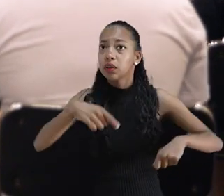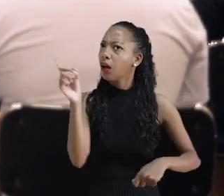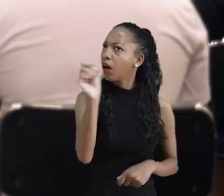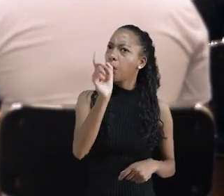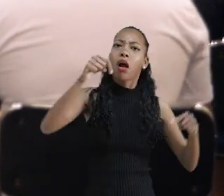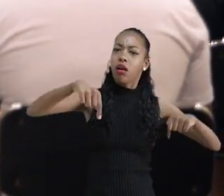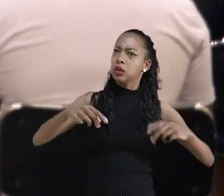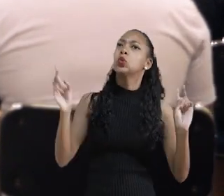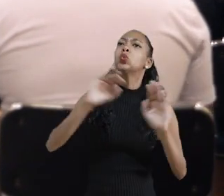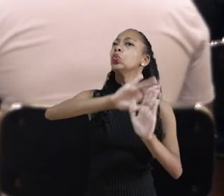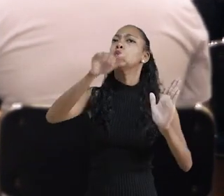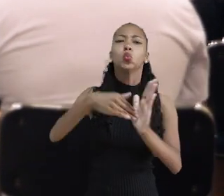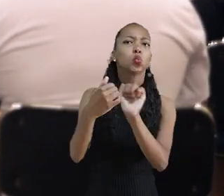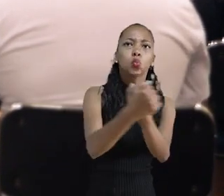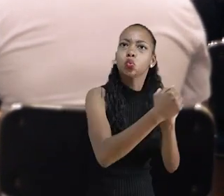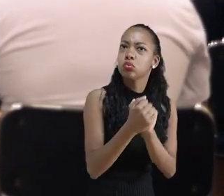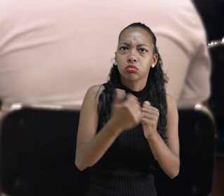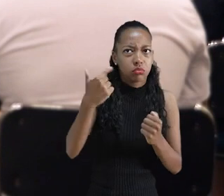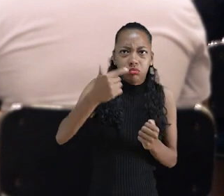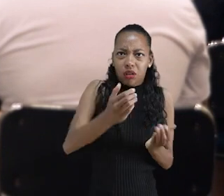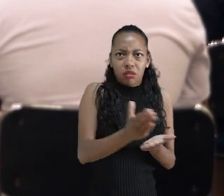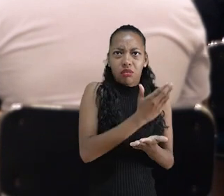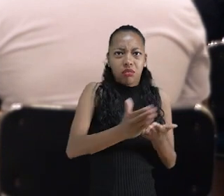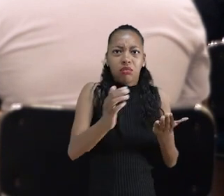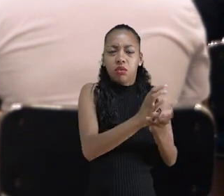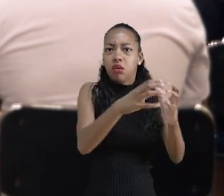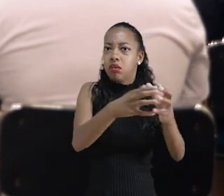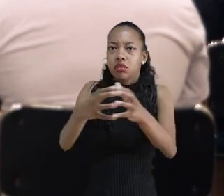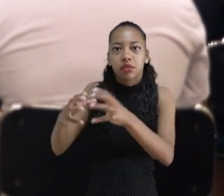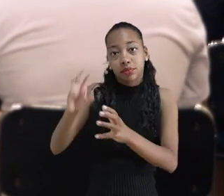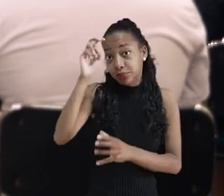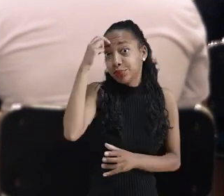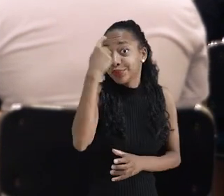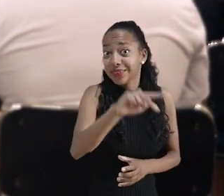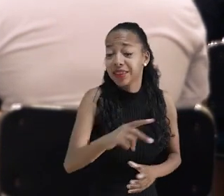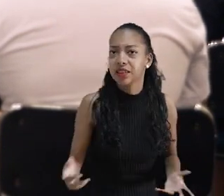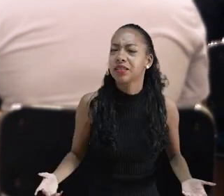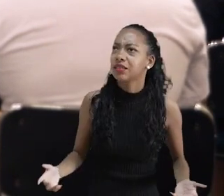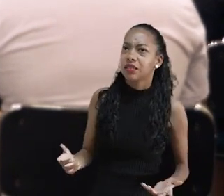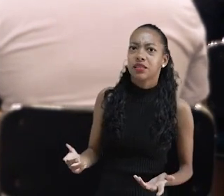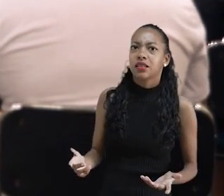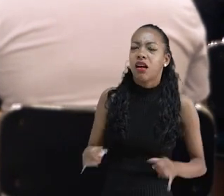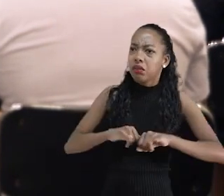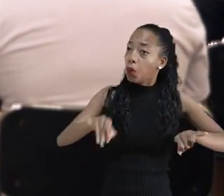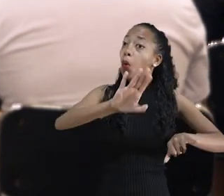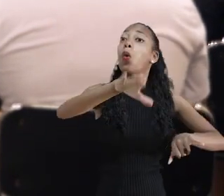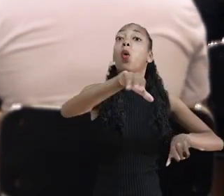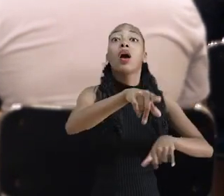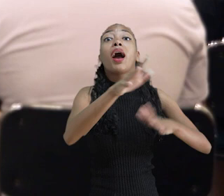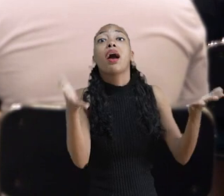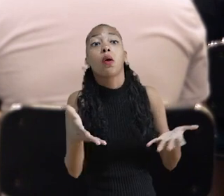coletivo a vida é coletiva então não tem essa de Vamos separar por grupos F assim ah agora a gente vai separar os grupos olhou assim